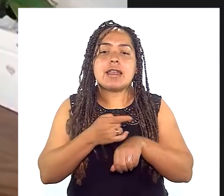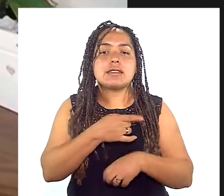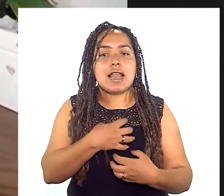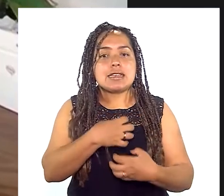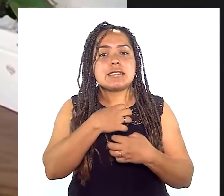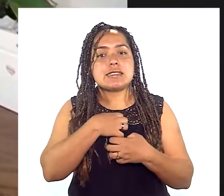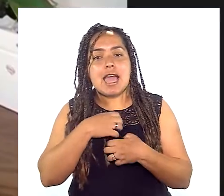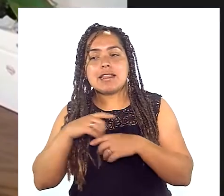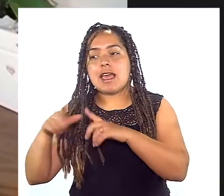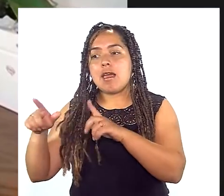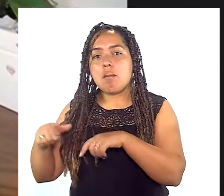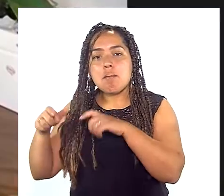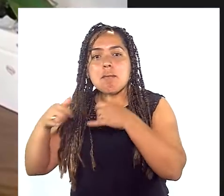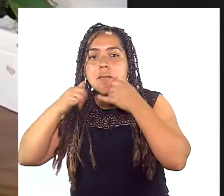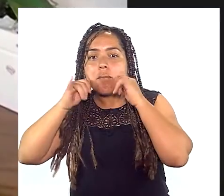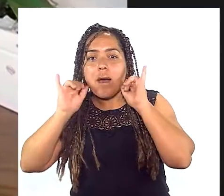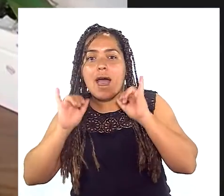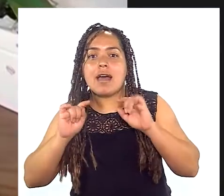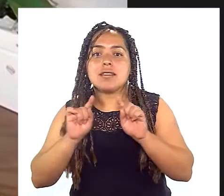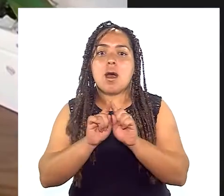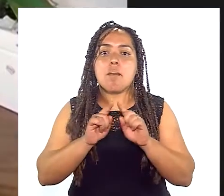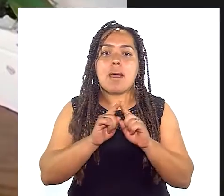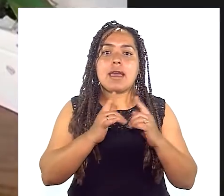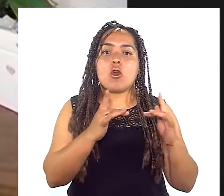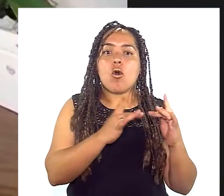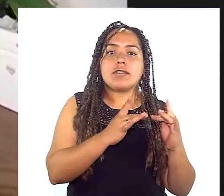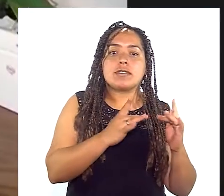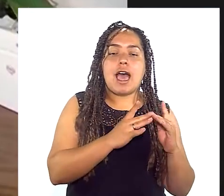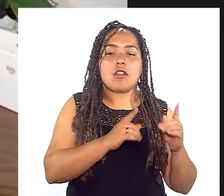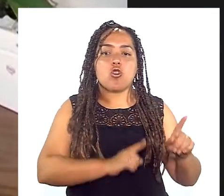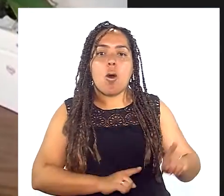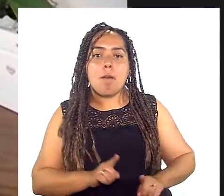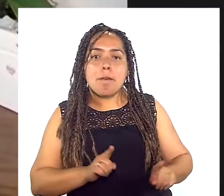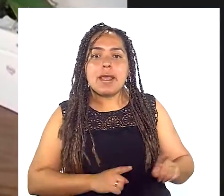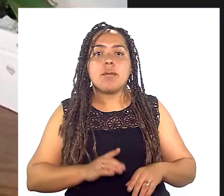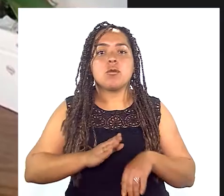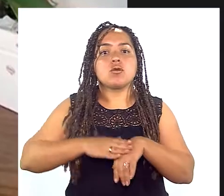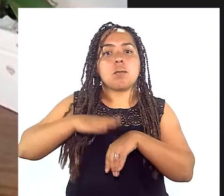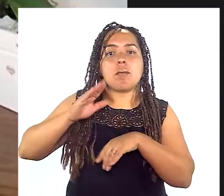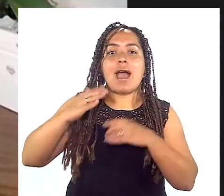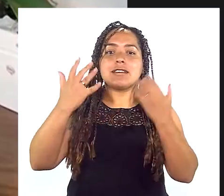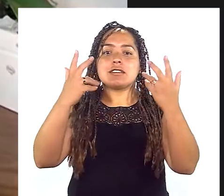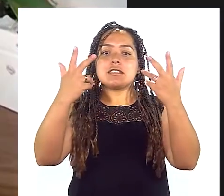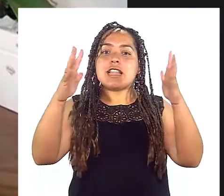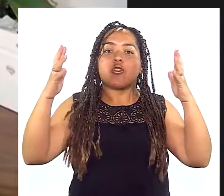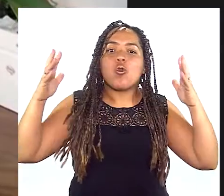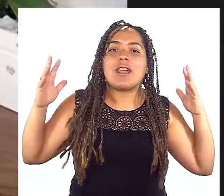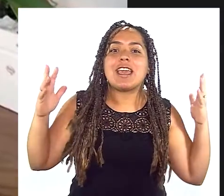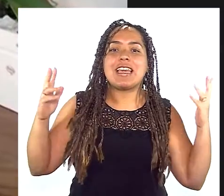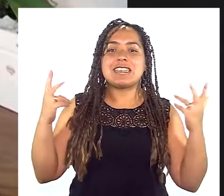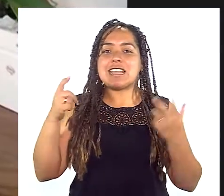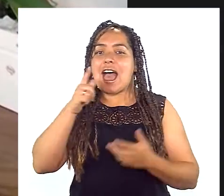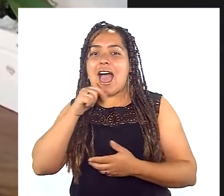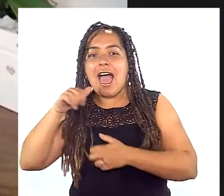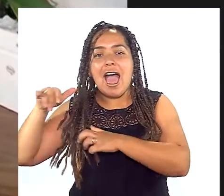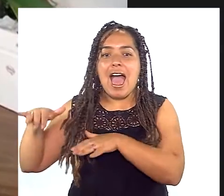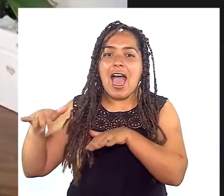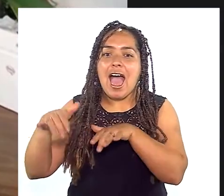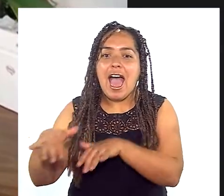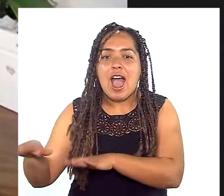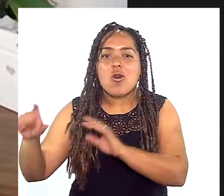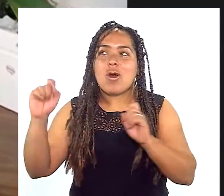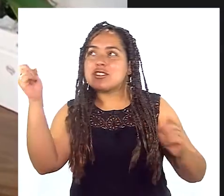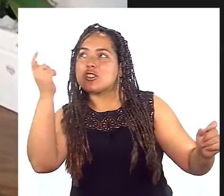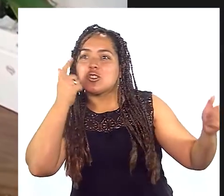também sintam, porque foram para o interior, contato com os primos, um meio mais natureza, pegando sol o dia